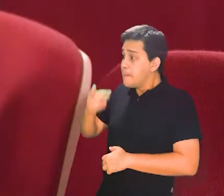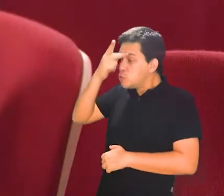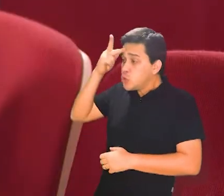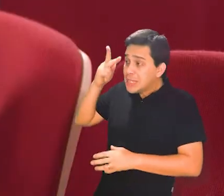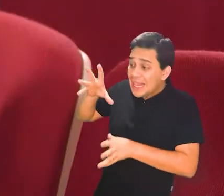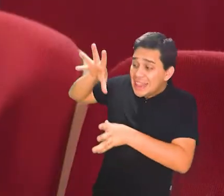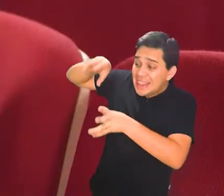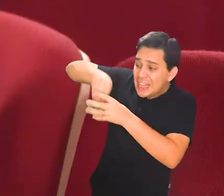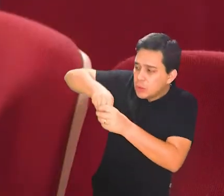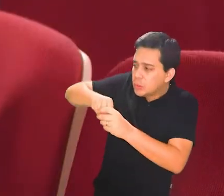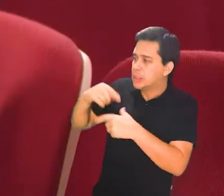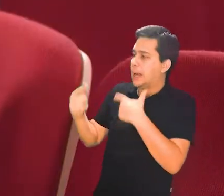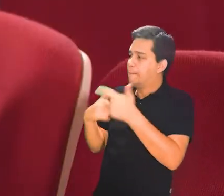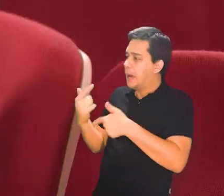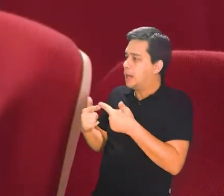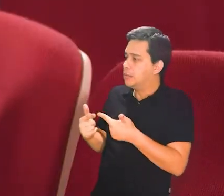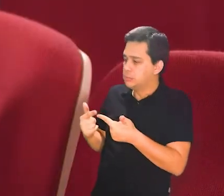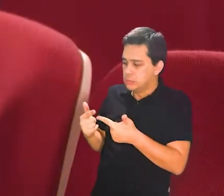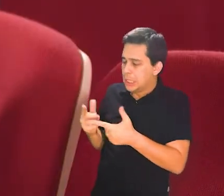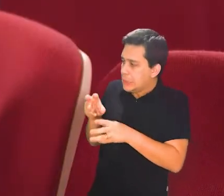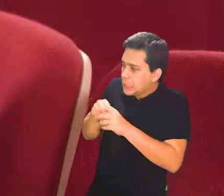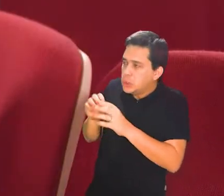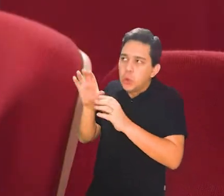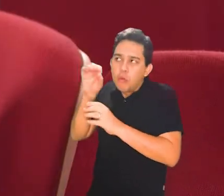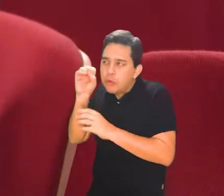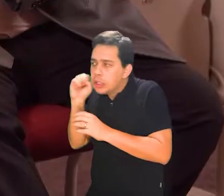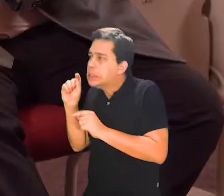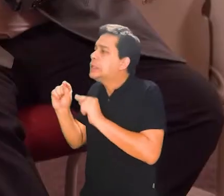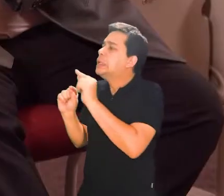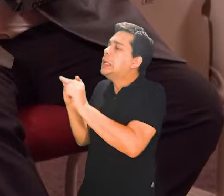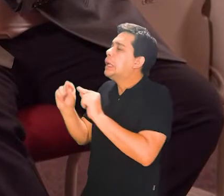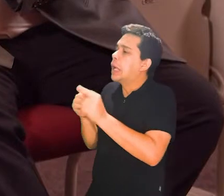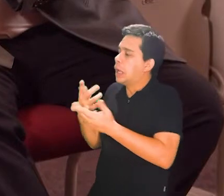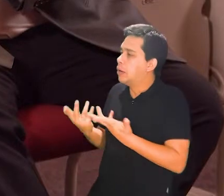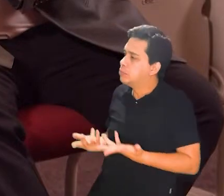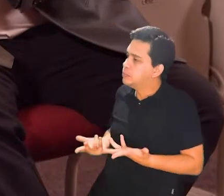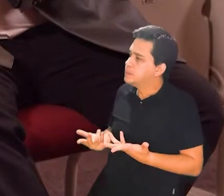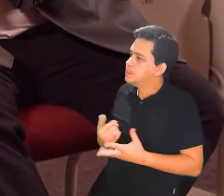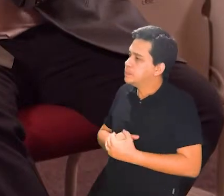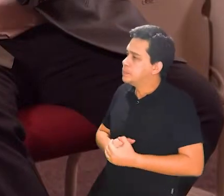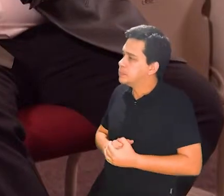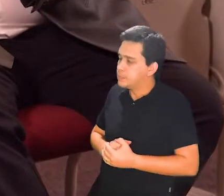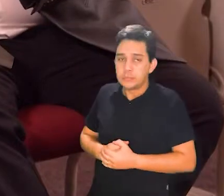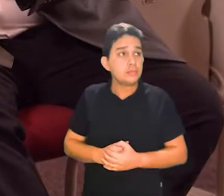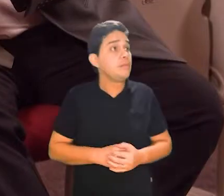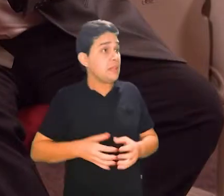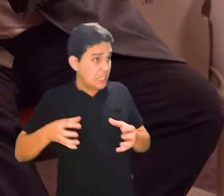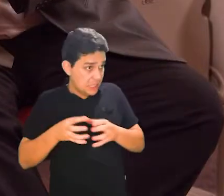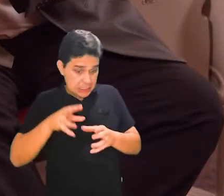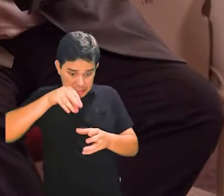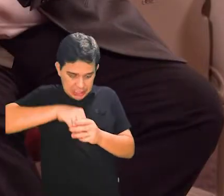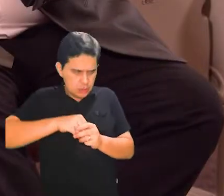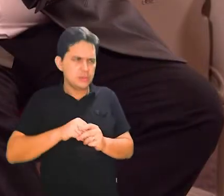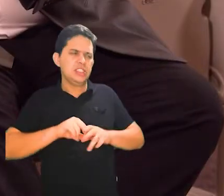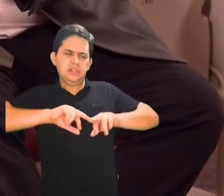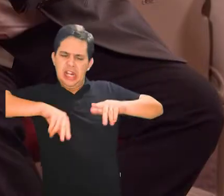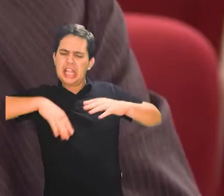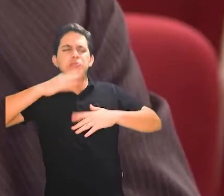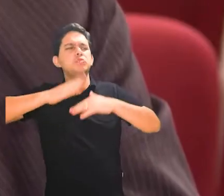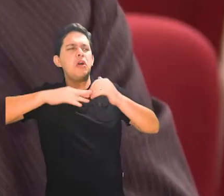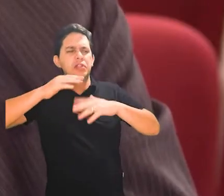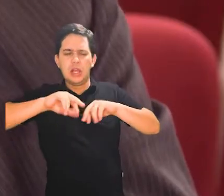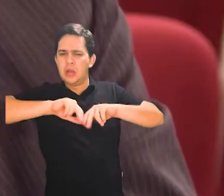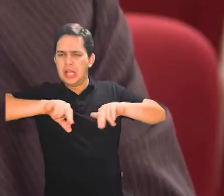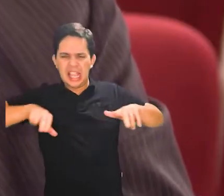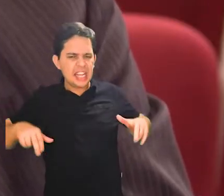constituem a ouvidoria, que profissionais são esses? A ouvidoria é composta por diversos profissionais de N áreas.